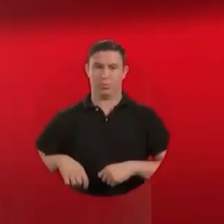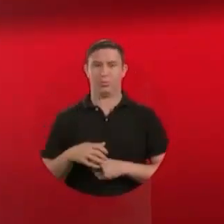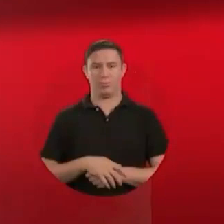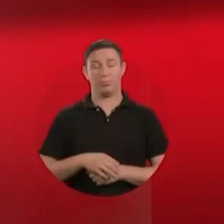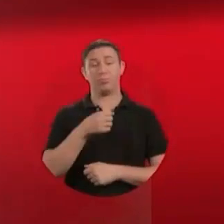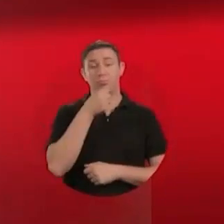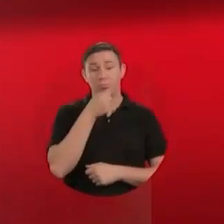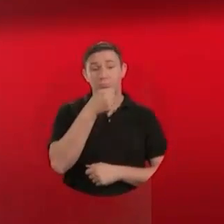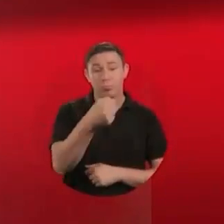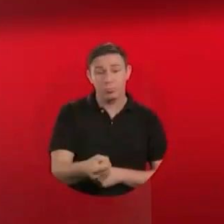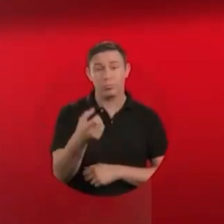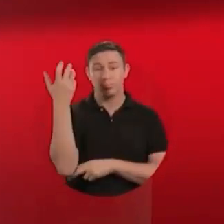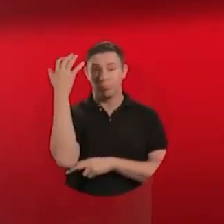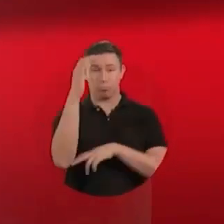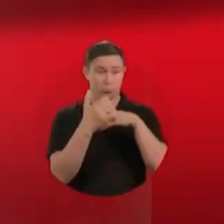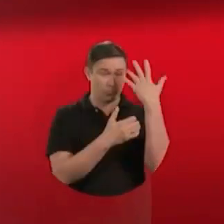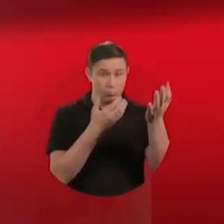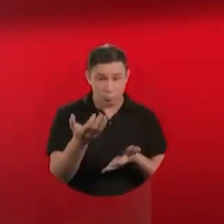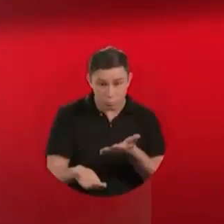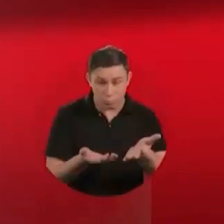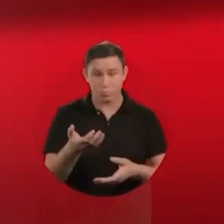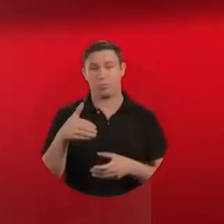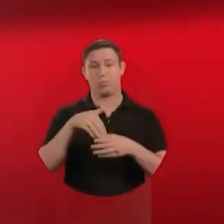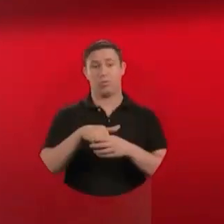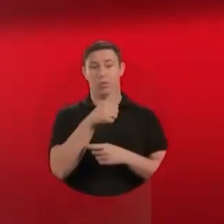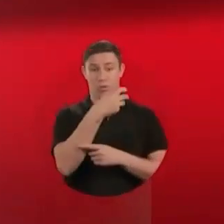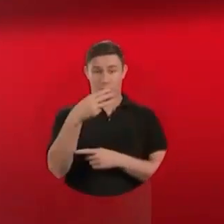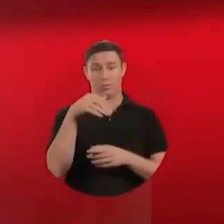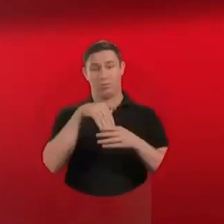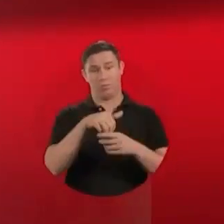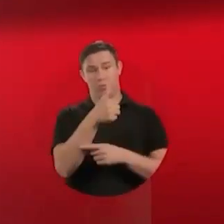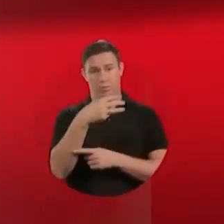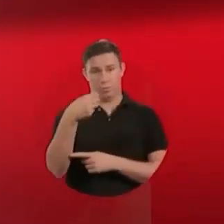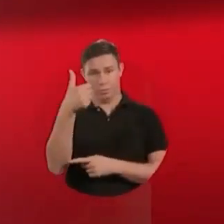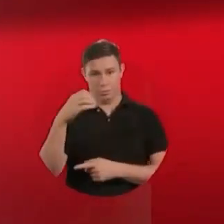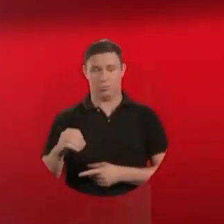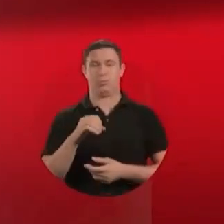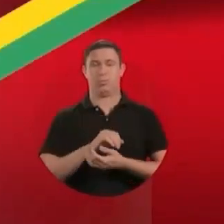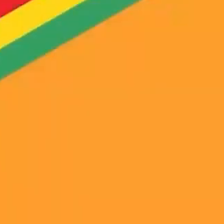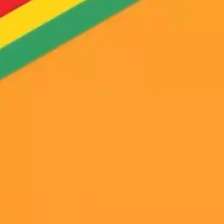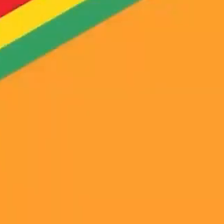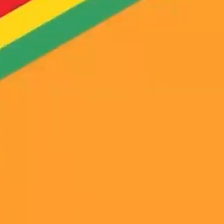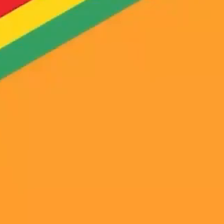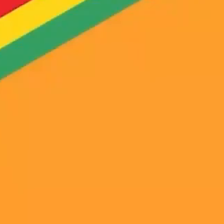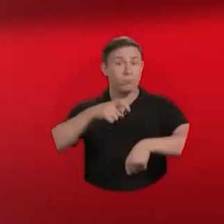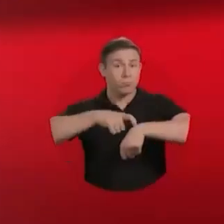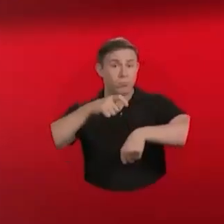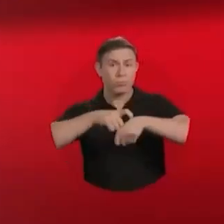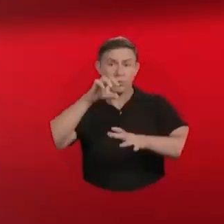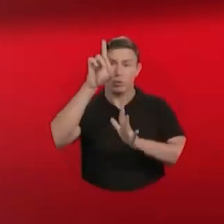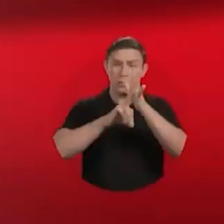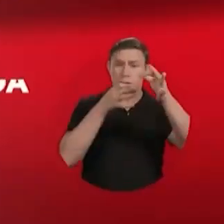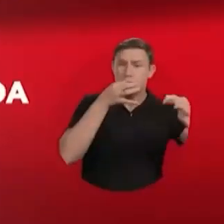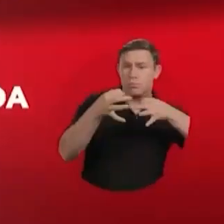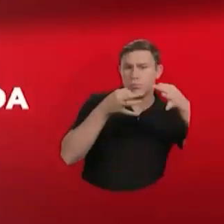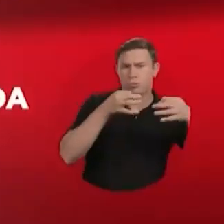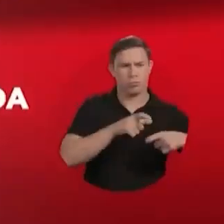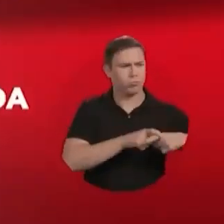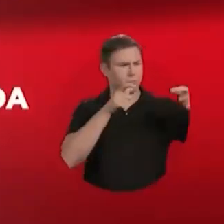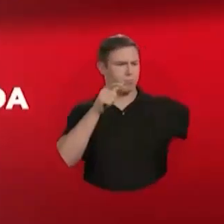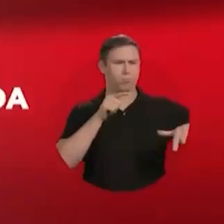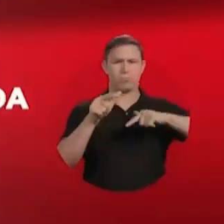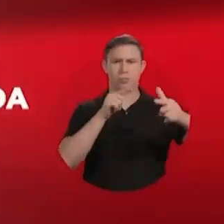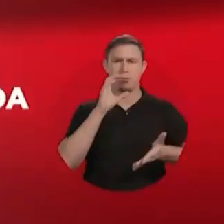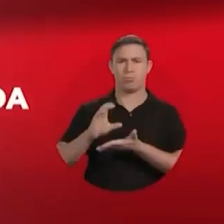merece o nosso apoio. Sou Rafael Tomiyama, jornalista, ecologista. Vote 13, vote 1310. É hora de retomar